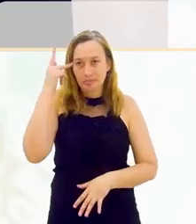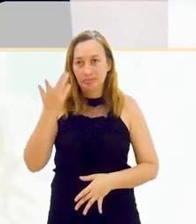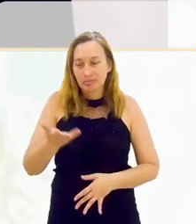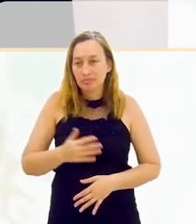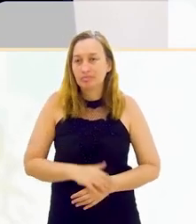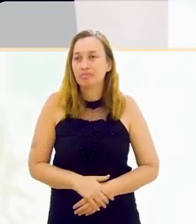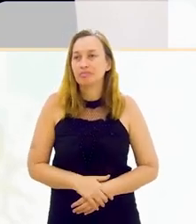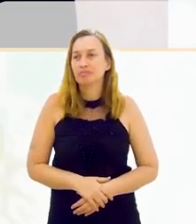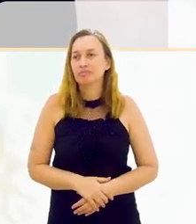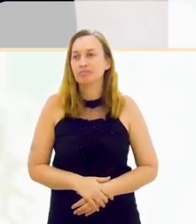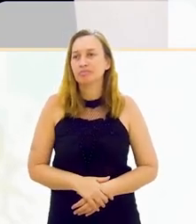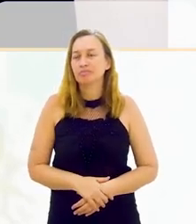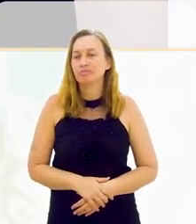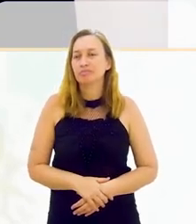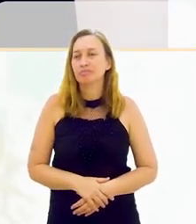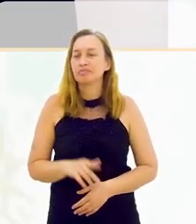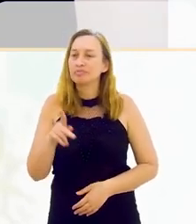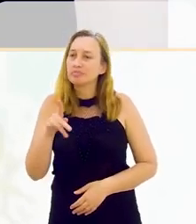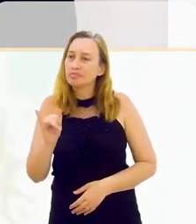humano.